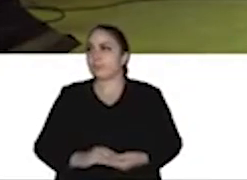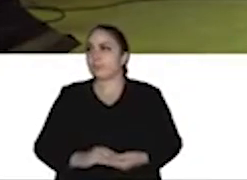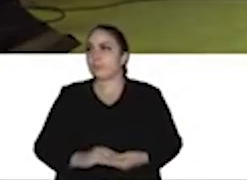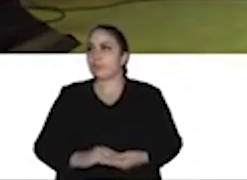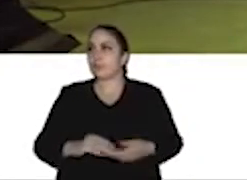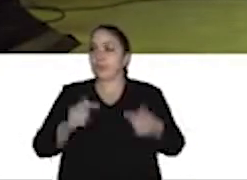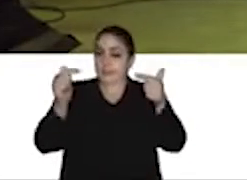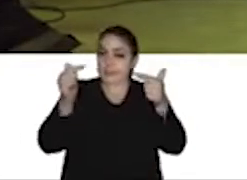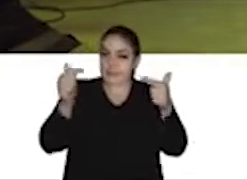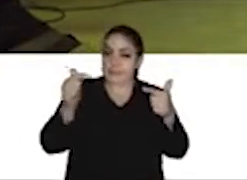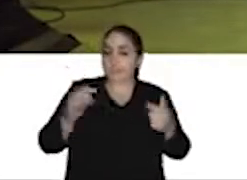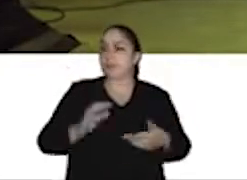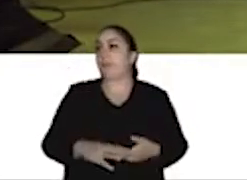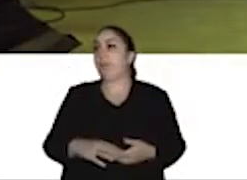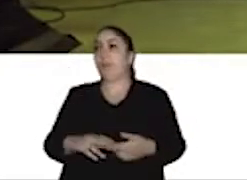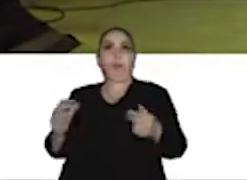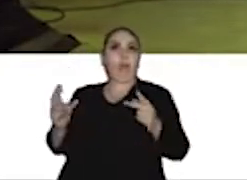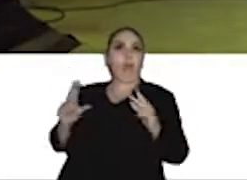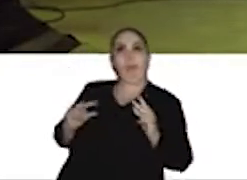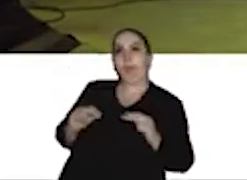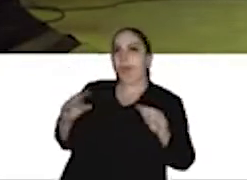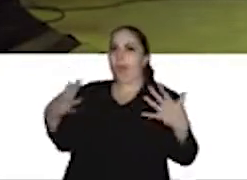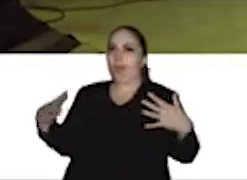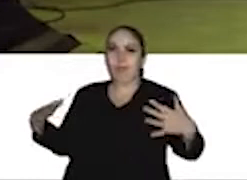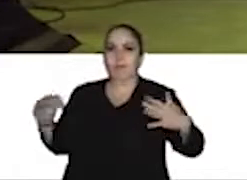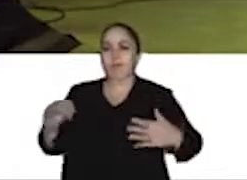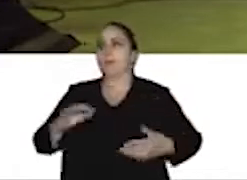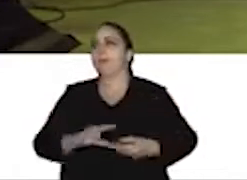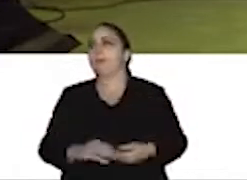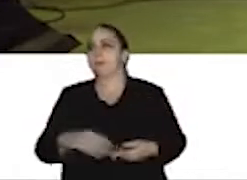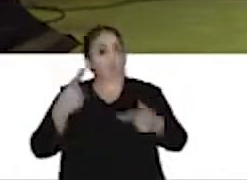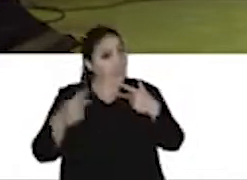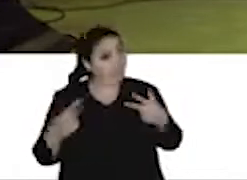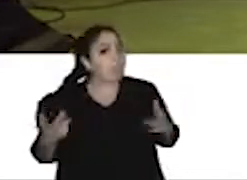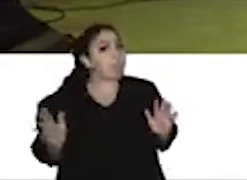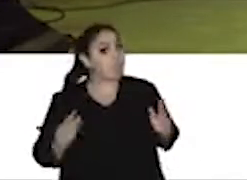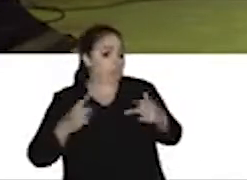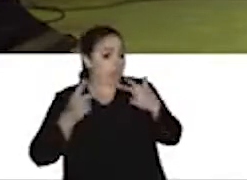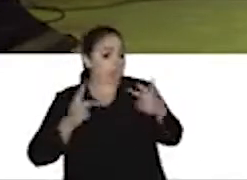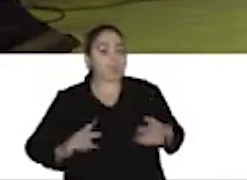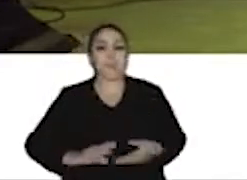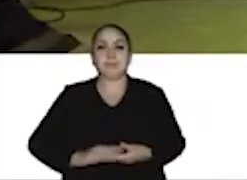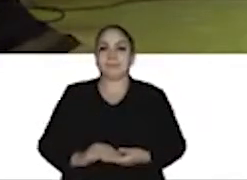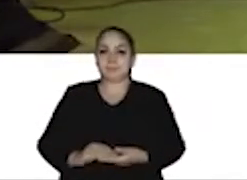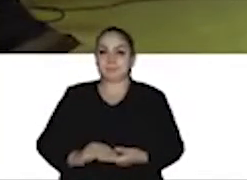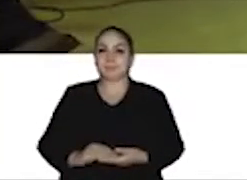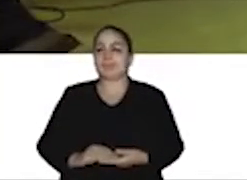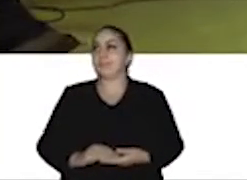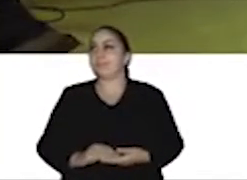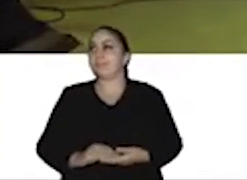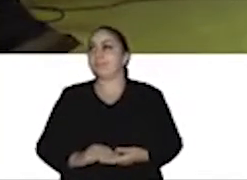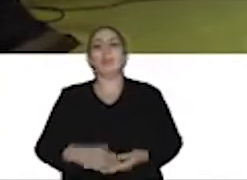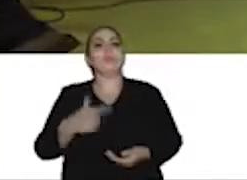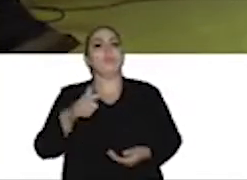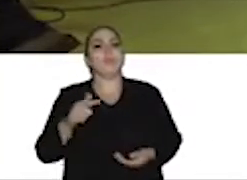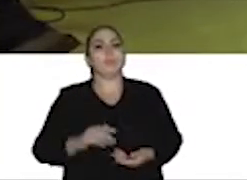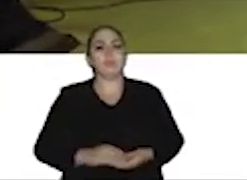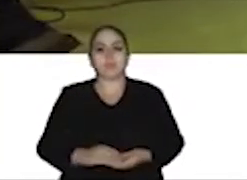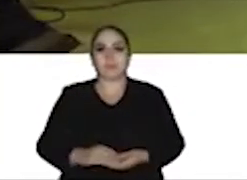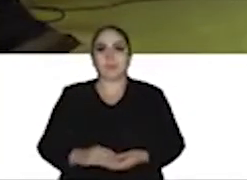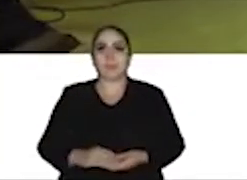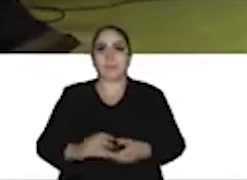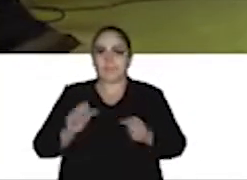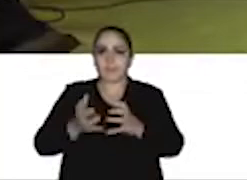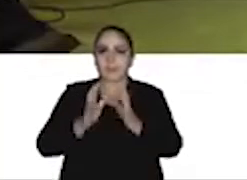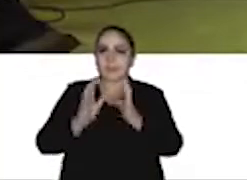Suerte! Oh! É. Direitinho, abençoado! Falei! Che. Joga! Bueno, osso